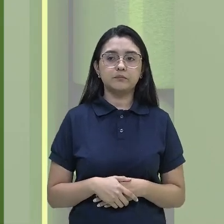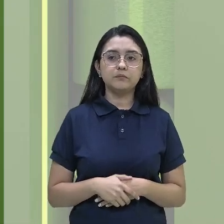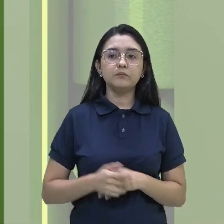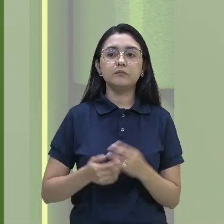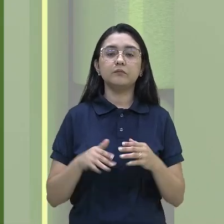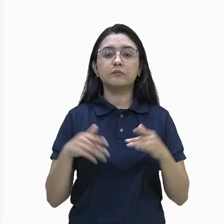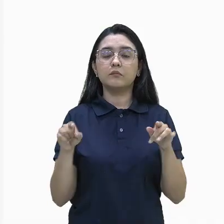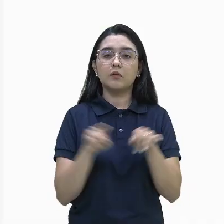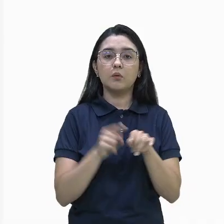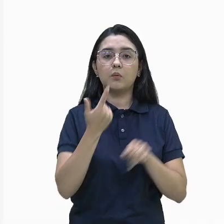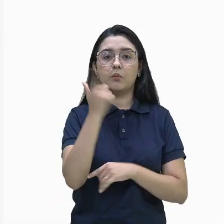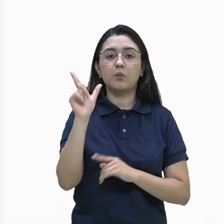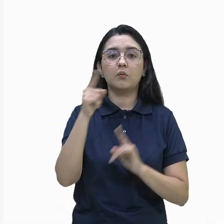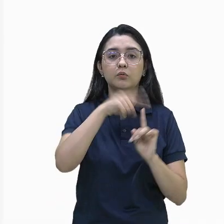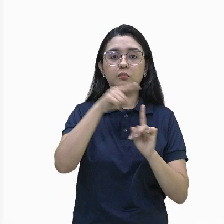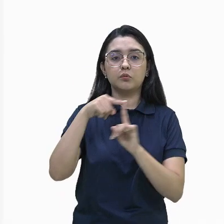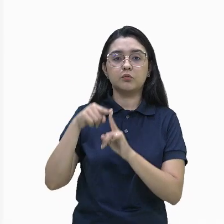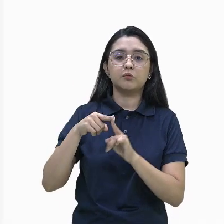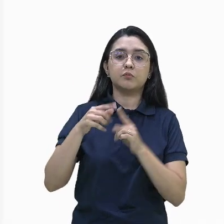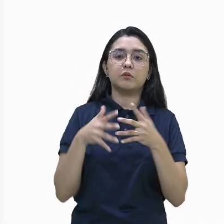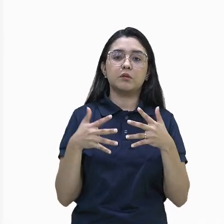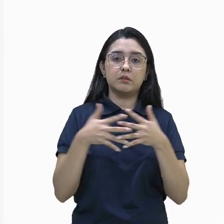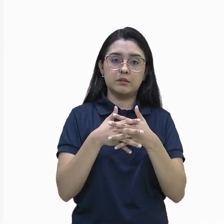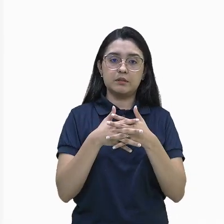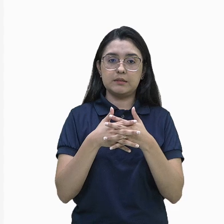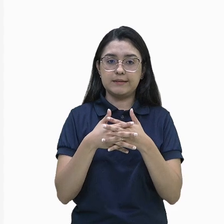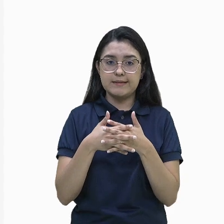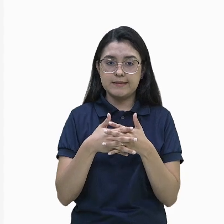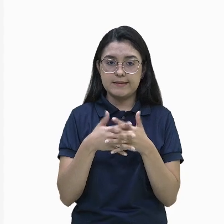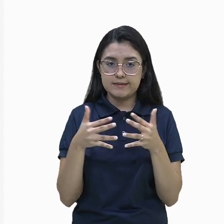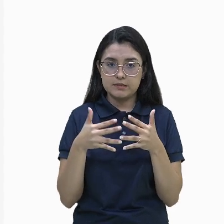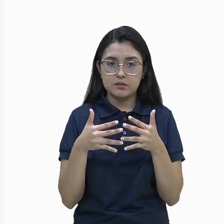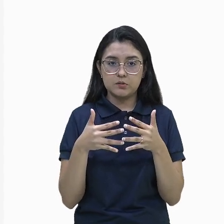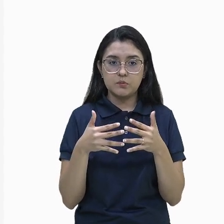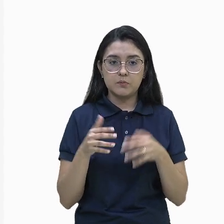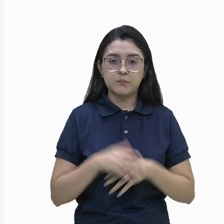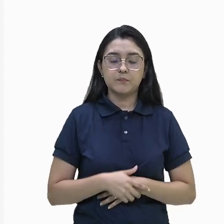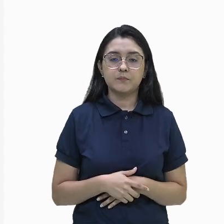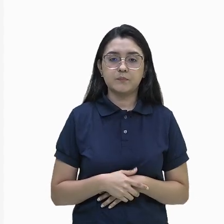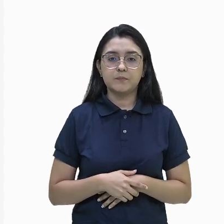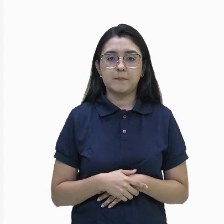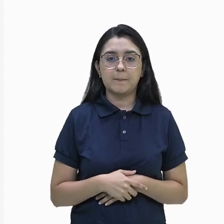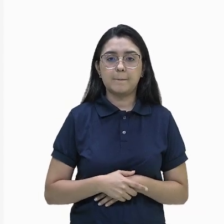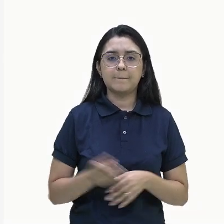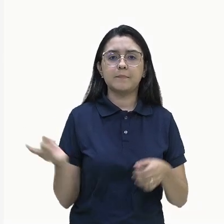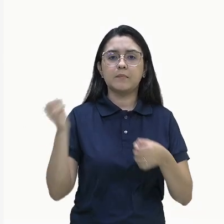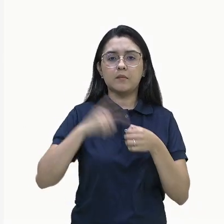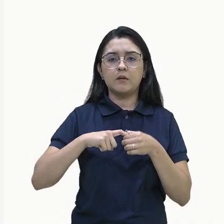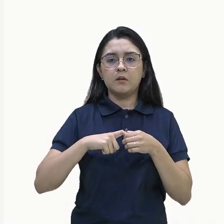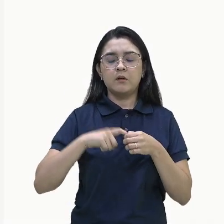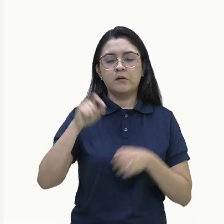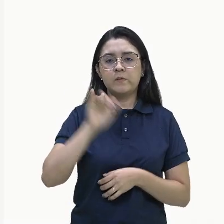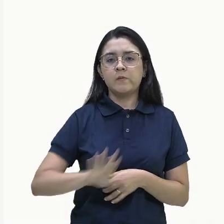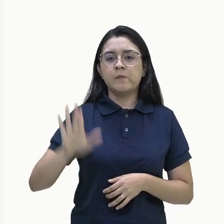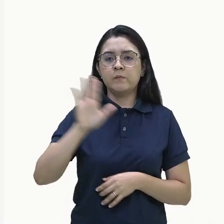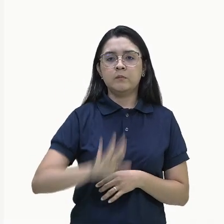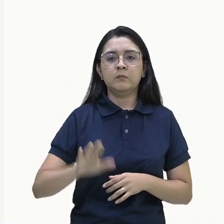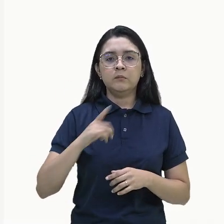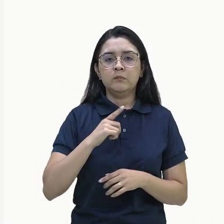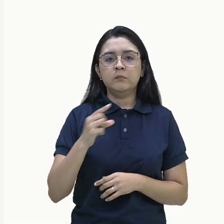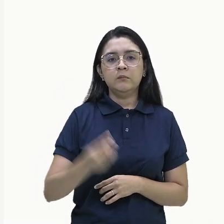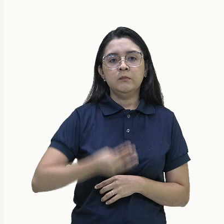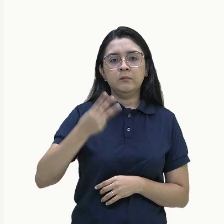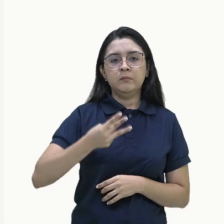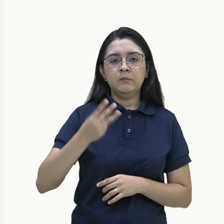Um outro tipo de tecido, nós vamos voltar aí a ilustração do terceiro tipo de tecido